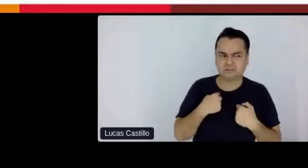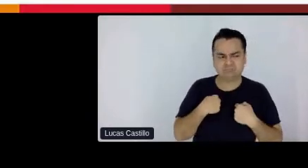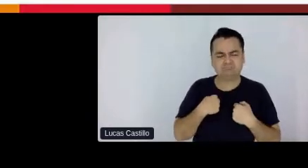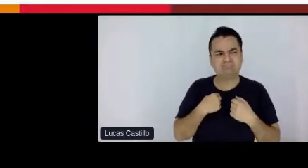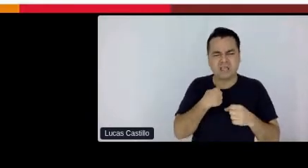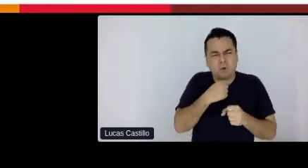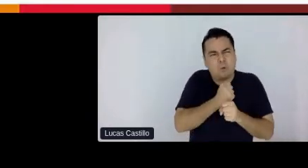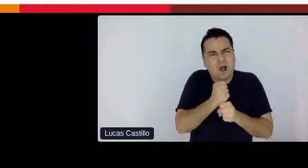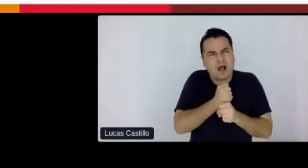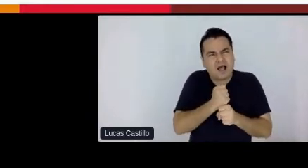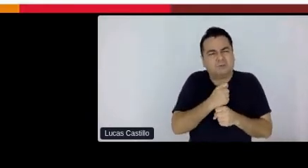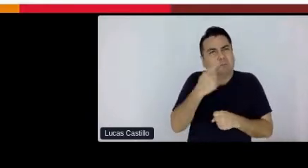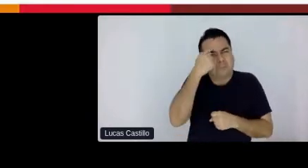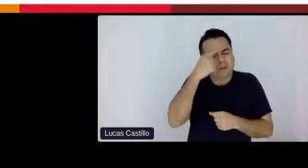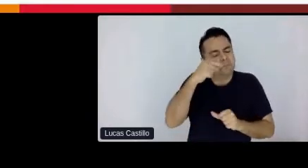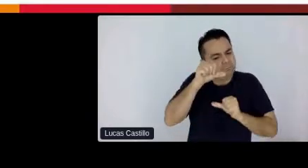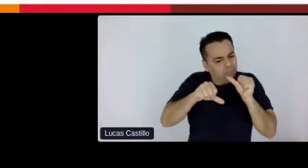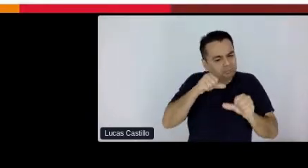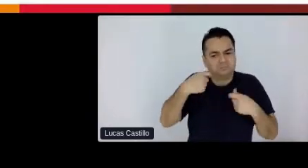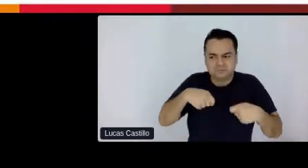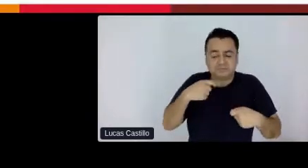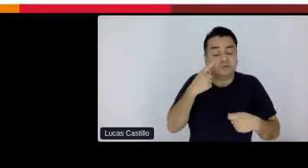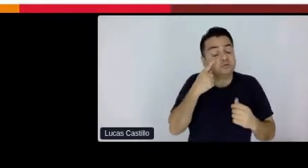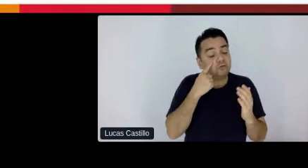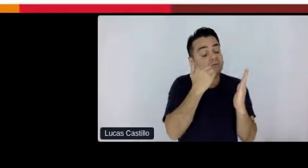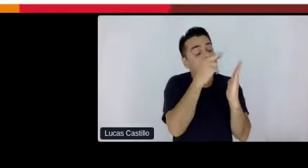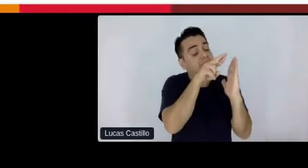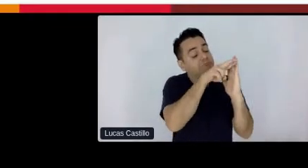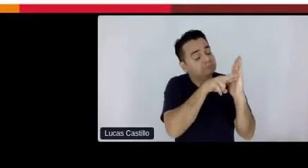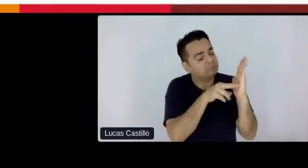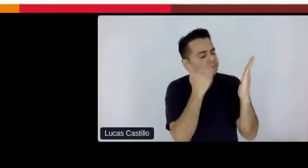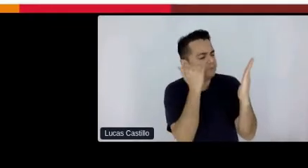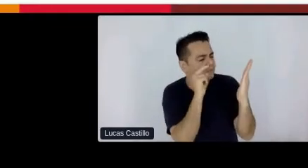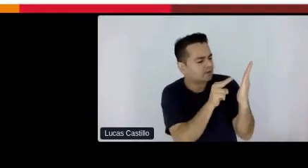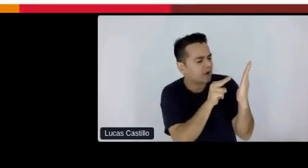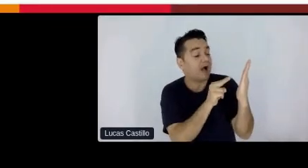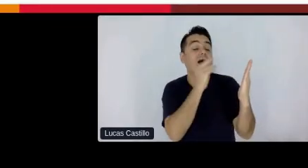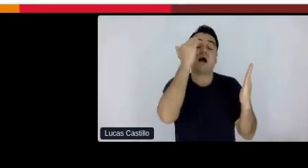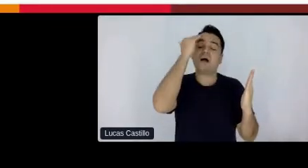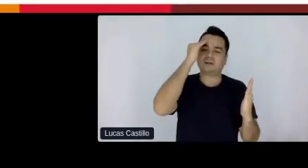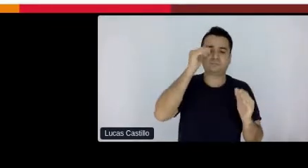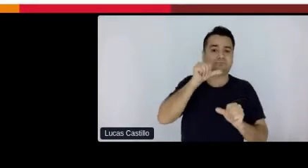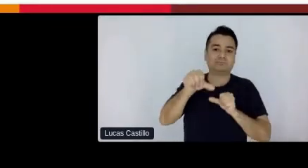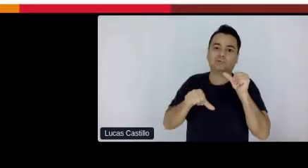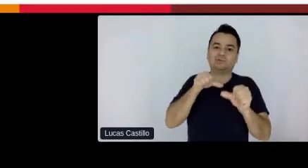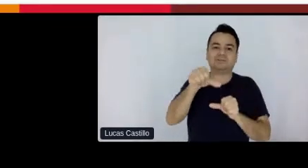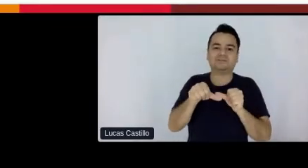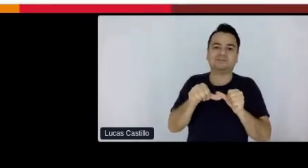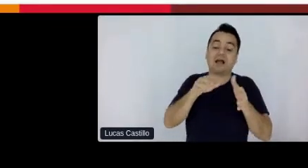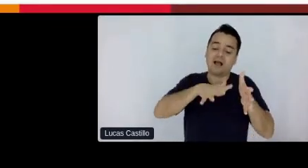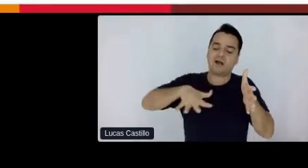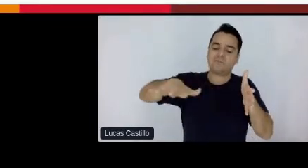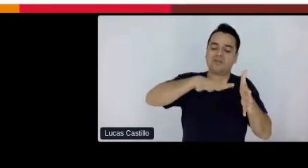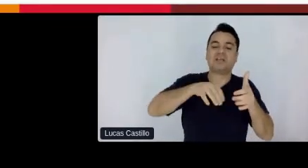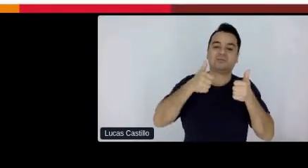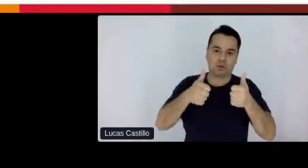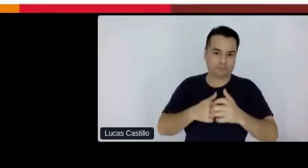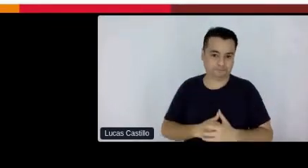pode se corrigir e apoiar que os outros se desenvolvam e tenham uma melhor experiência dentro da organização.